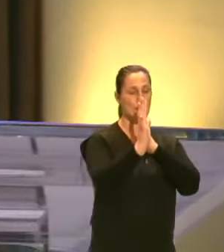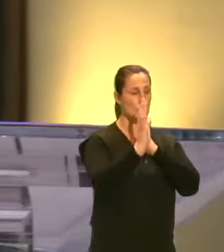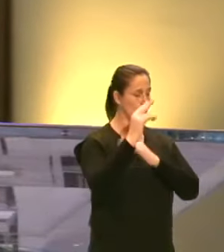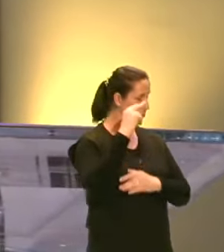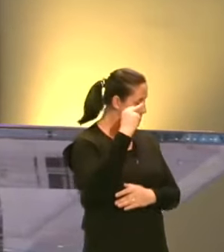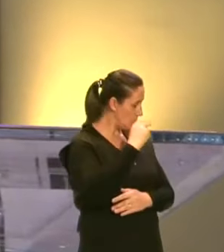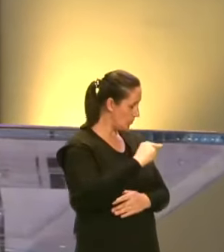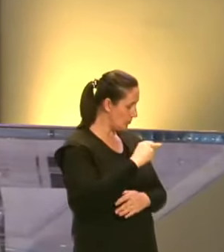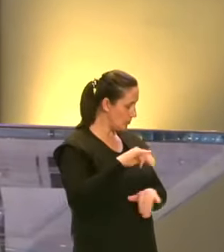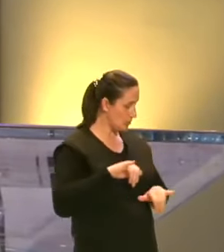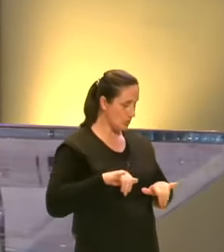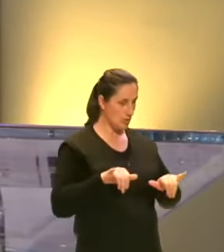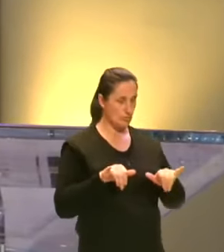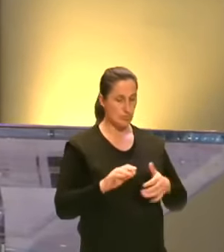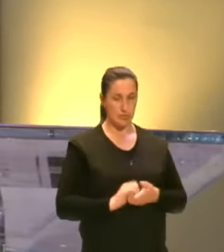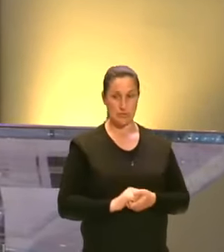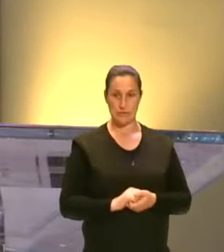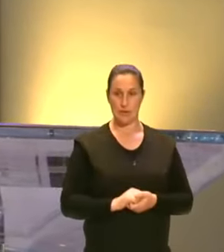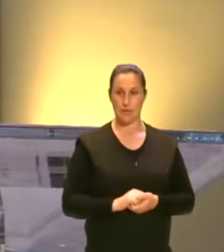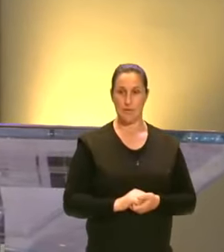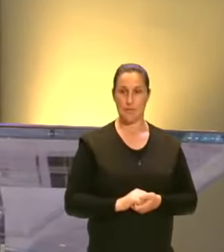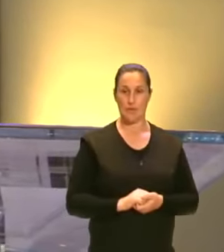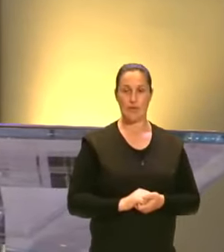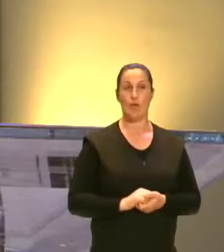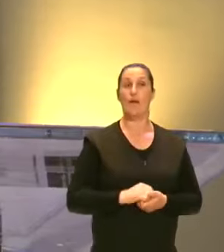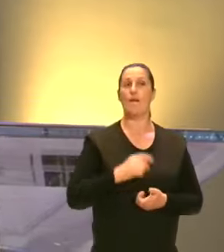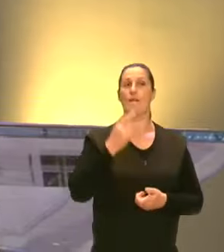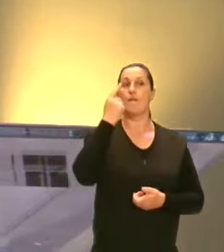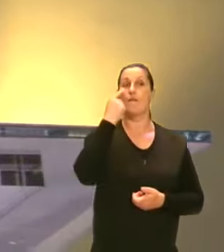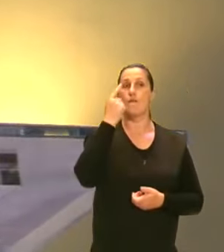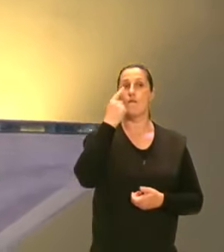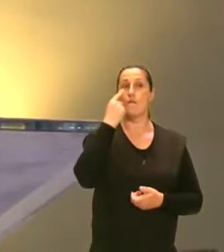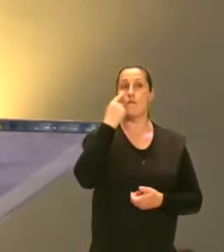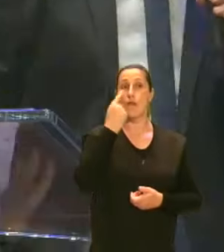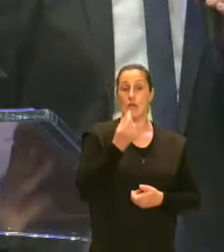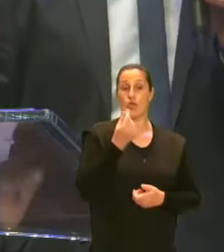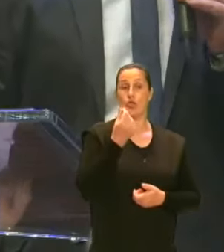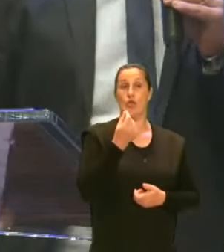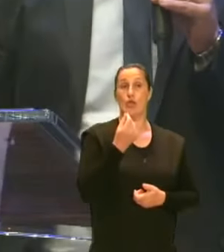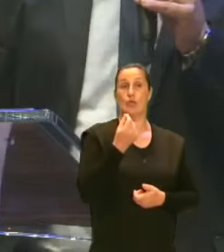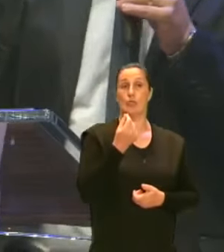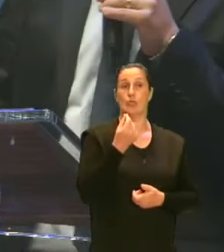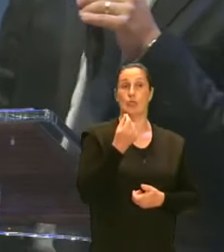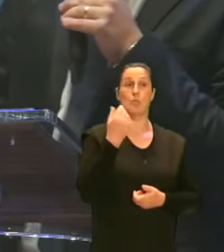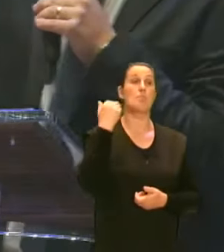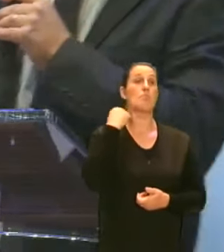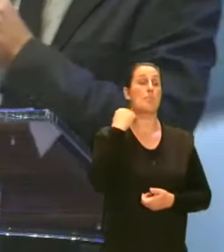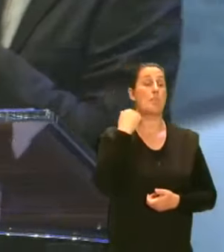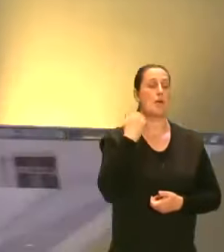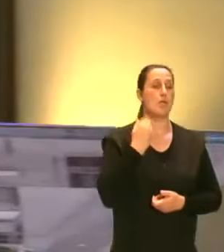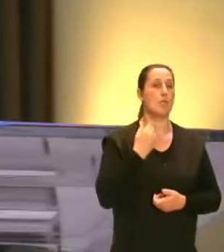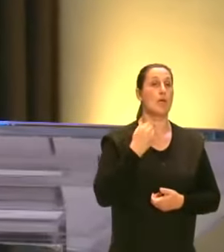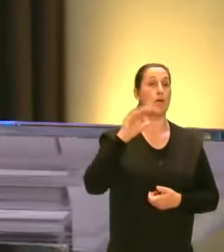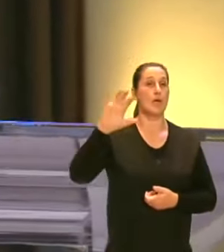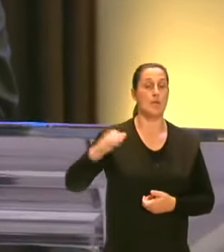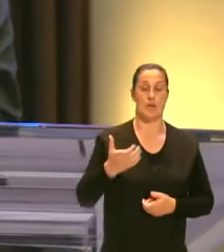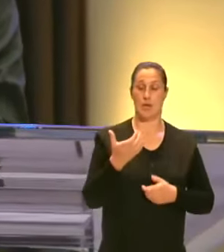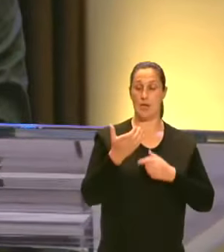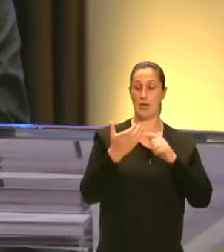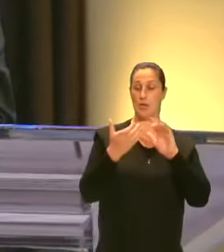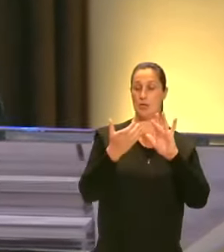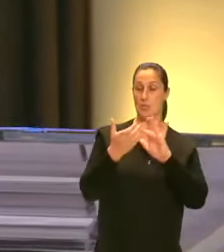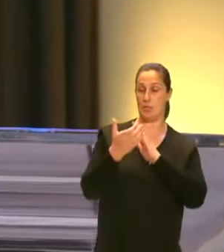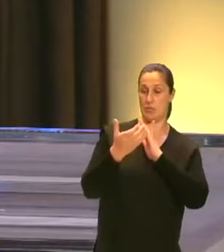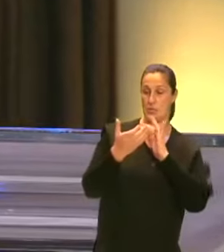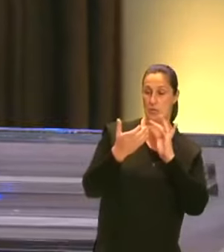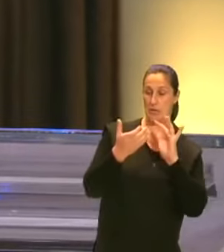carrinho, e eu falei, eu vou consultar o meu saldo bancário. Não sei se você já fez isso. Peguei meu celular, eu comecei a